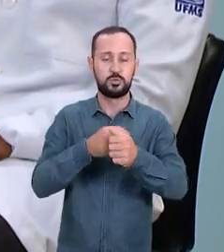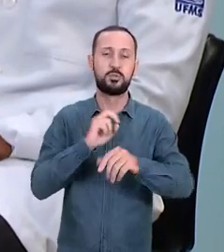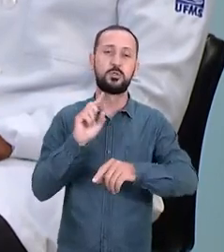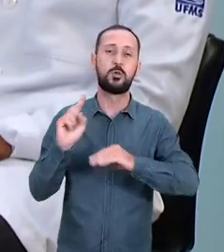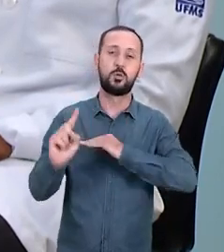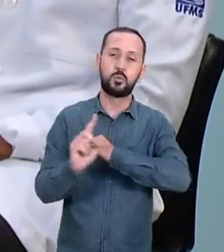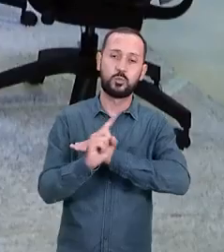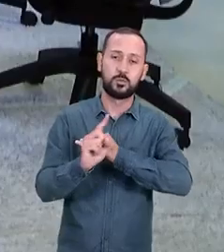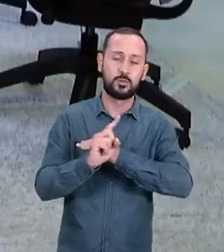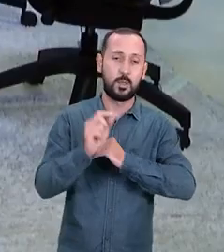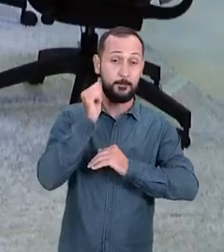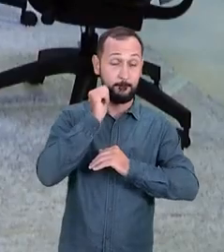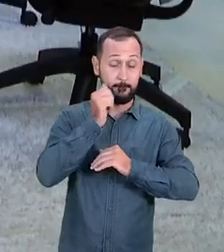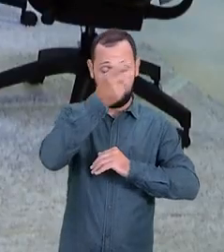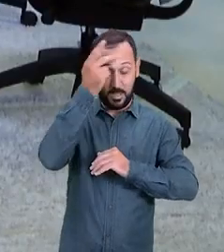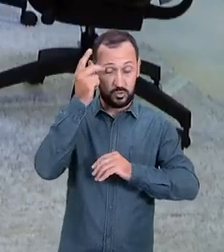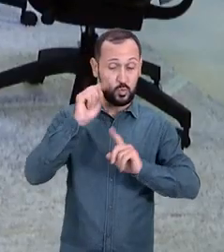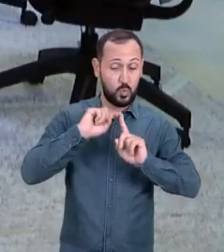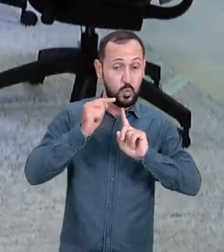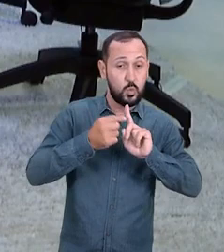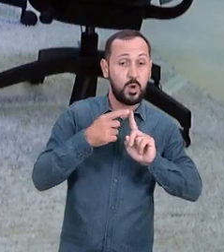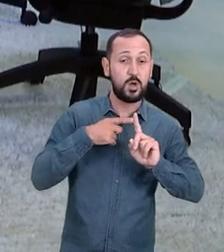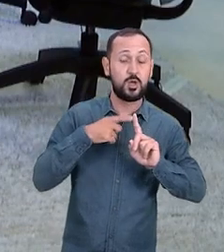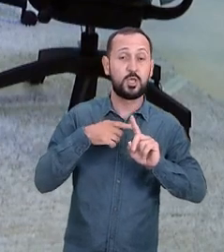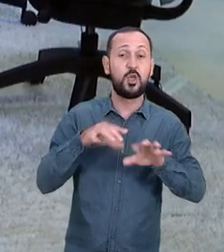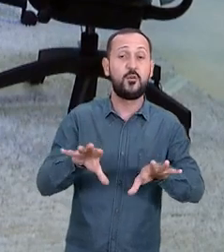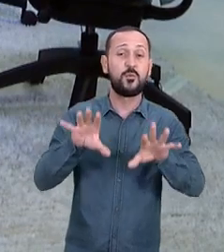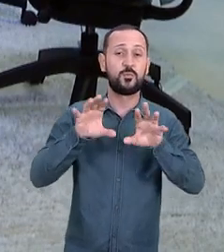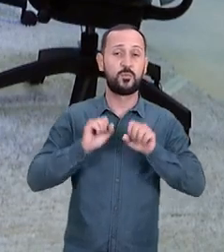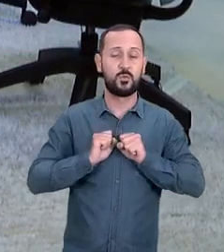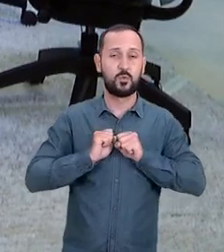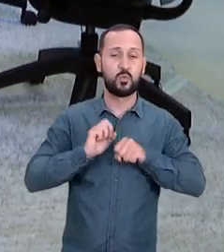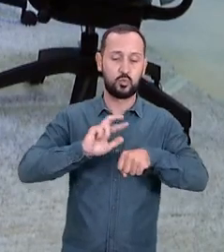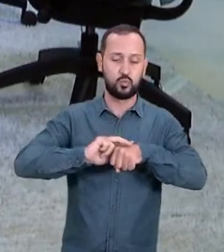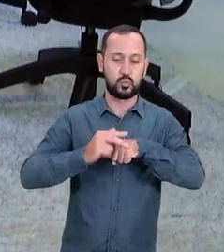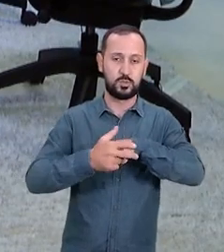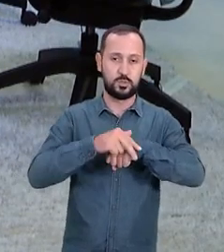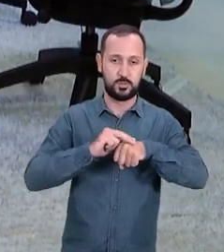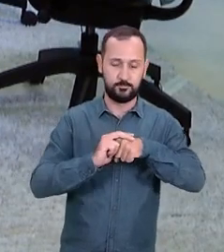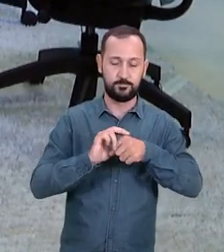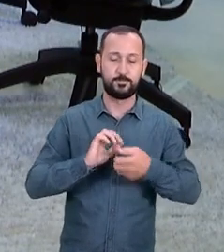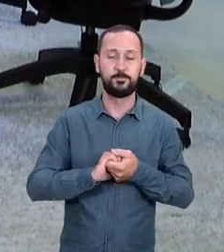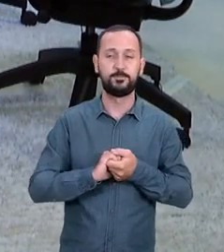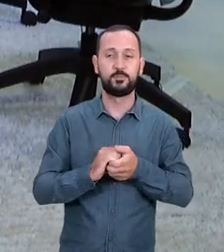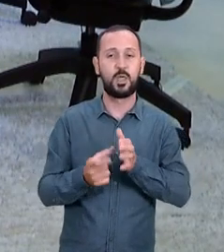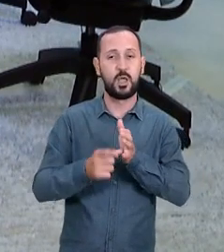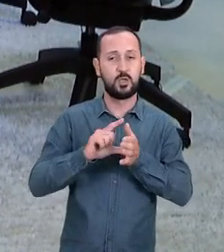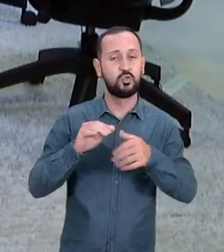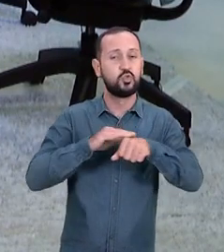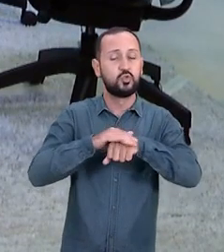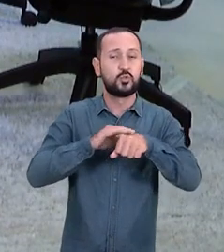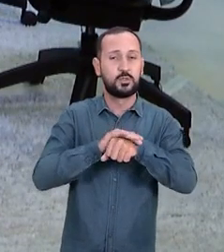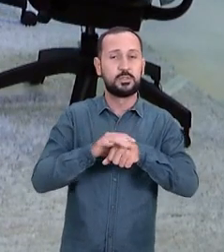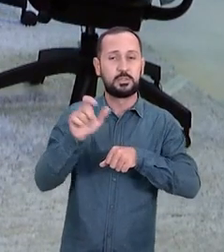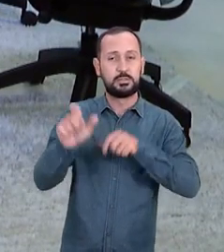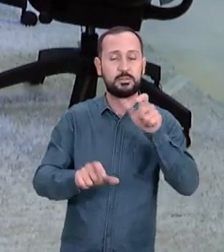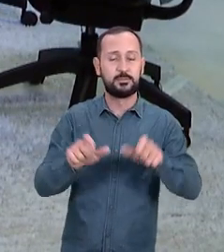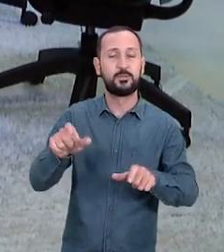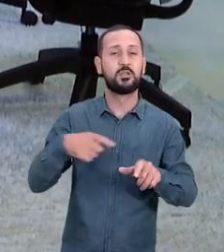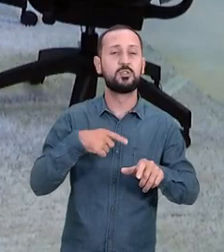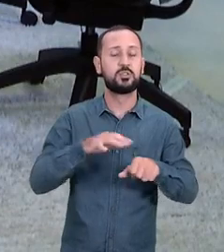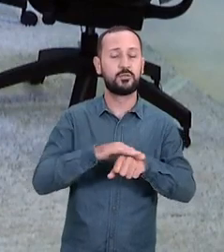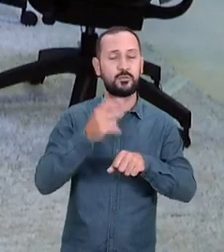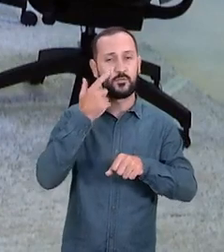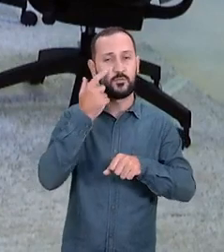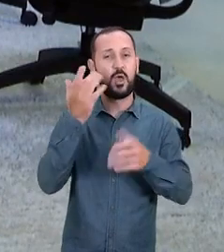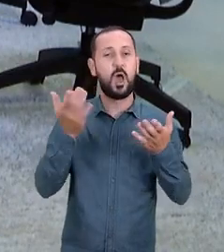de gestantes e crianças infectados com o Zika vírus. Antes de conversar com essas autoridades,